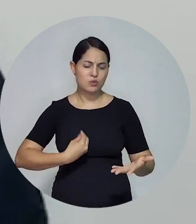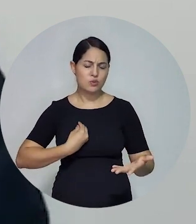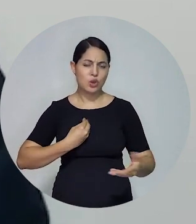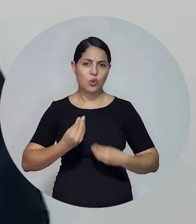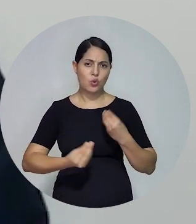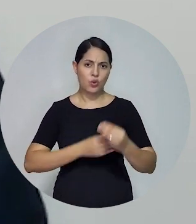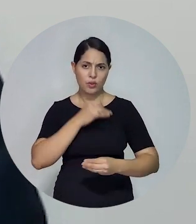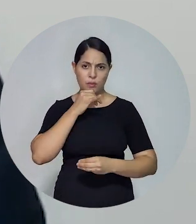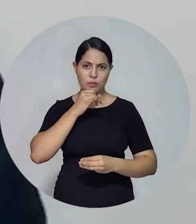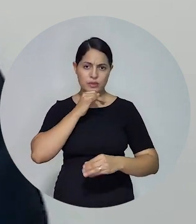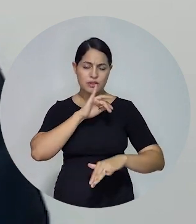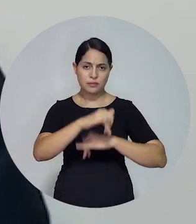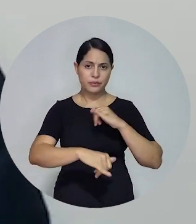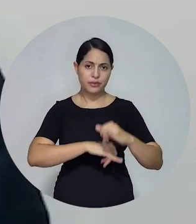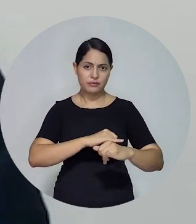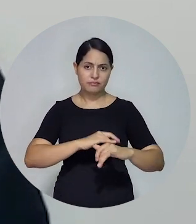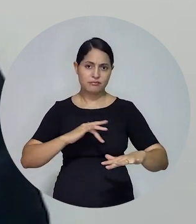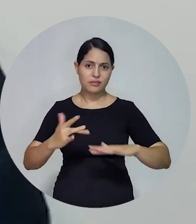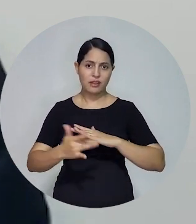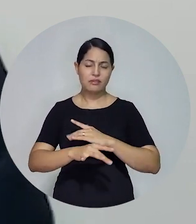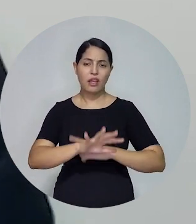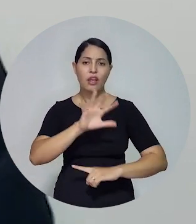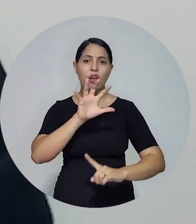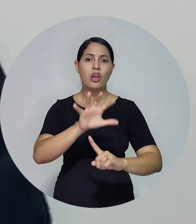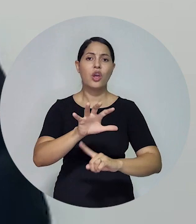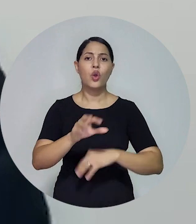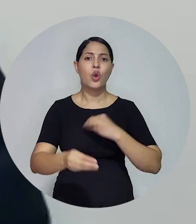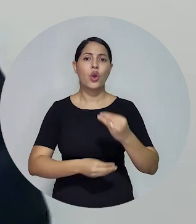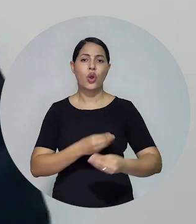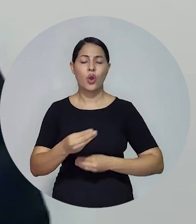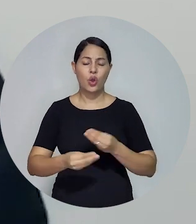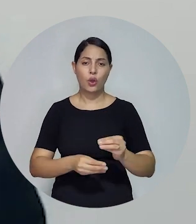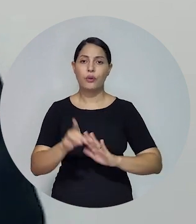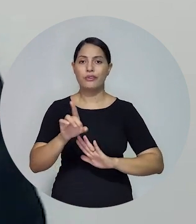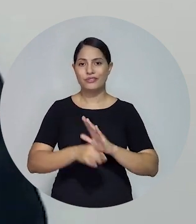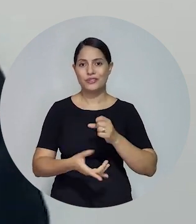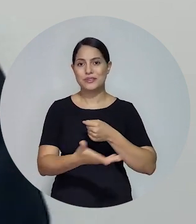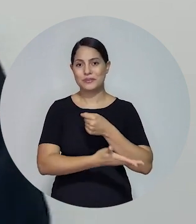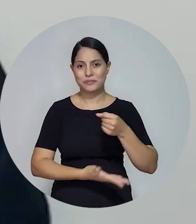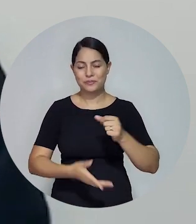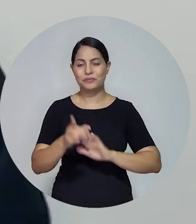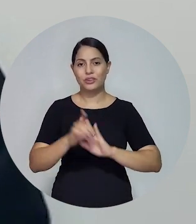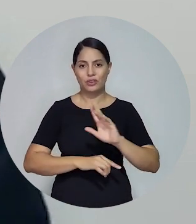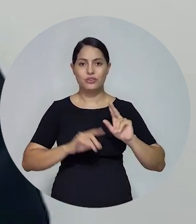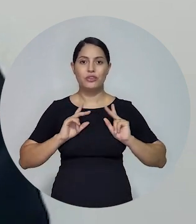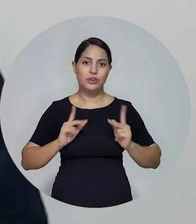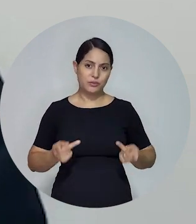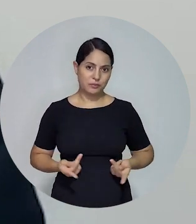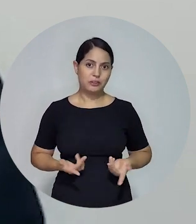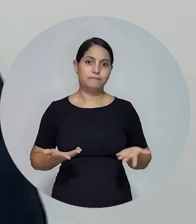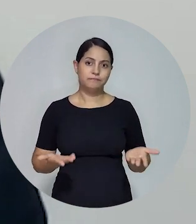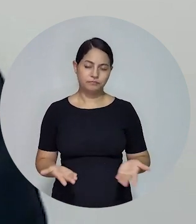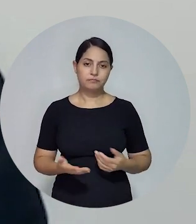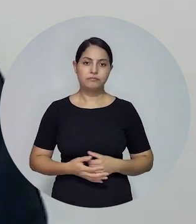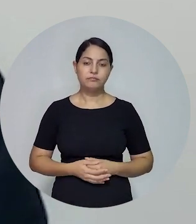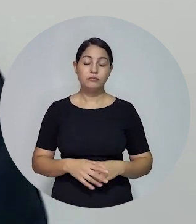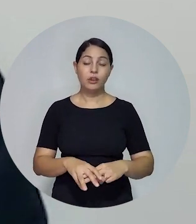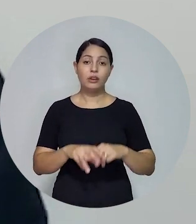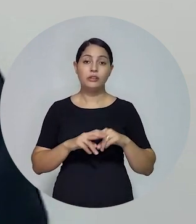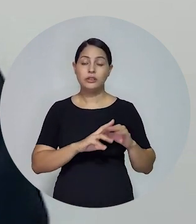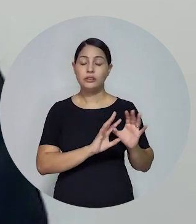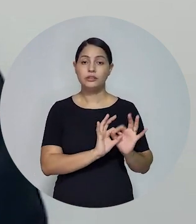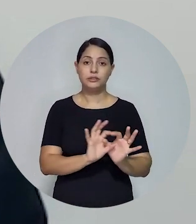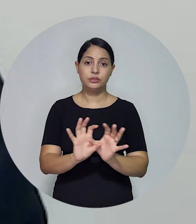atual sobre o impacto da internet, das redes sociais, para os direitos fundamentais, para os